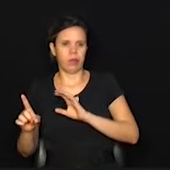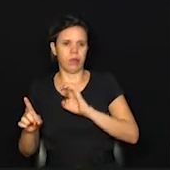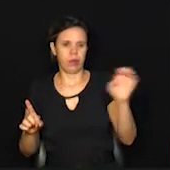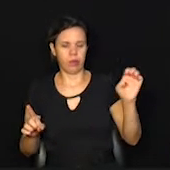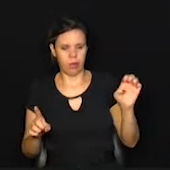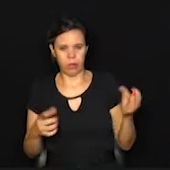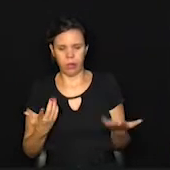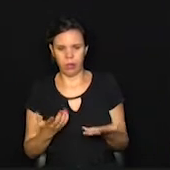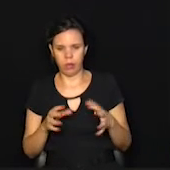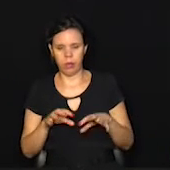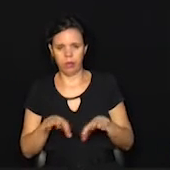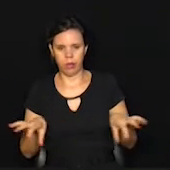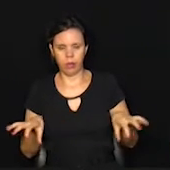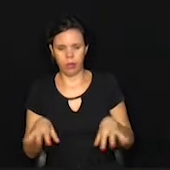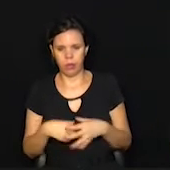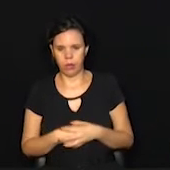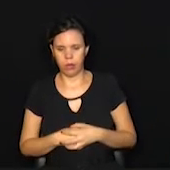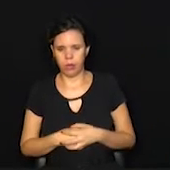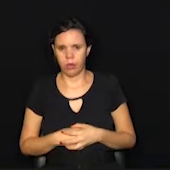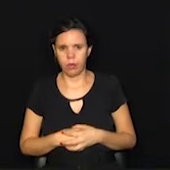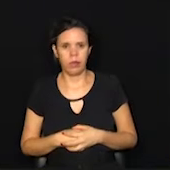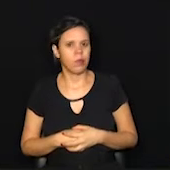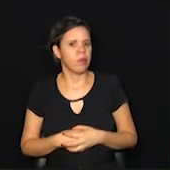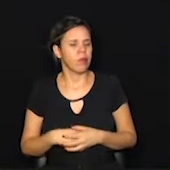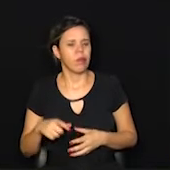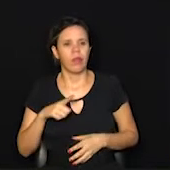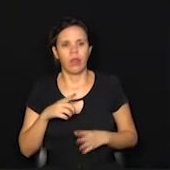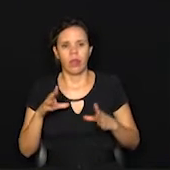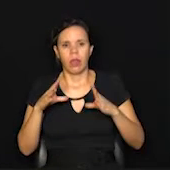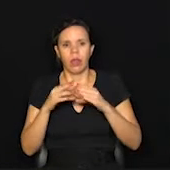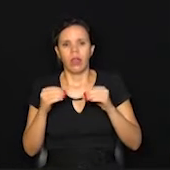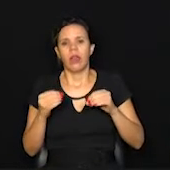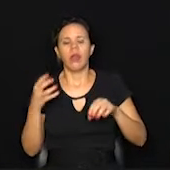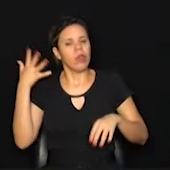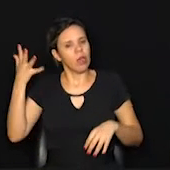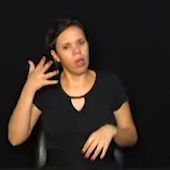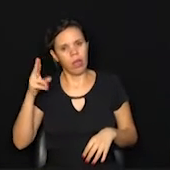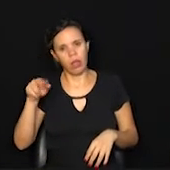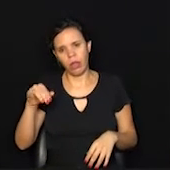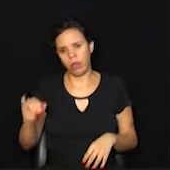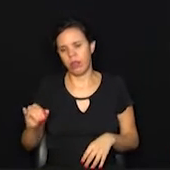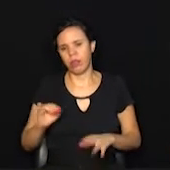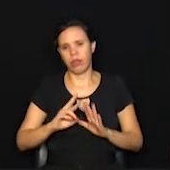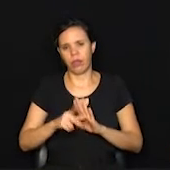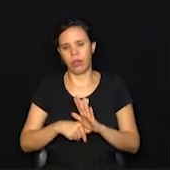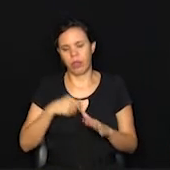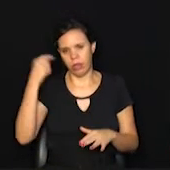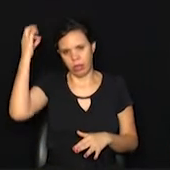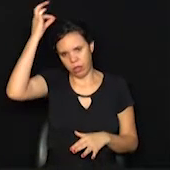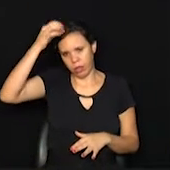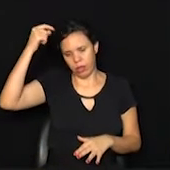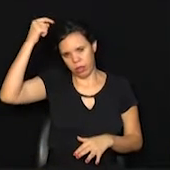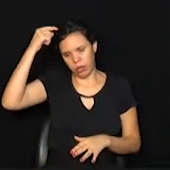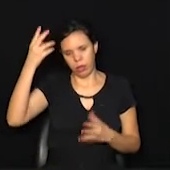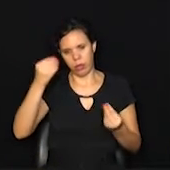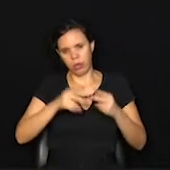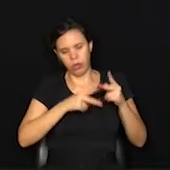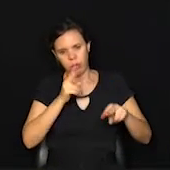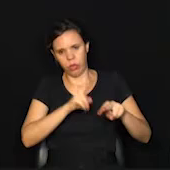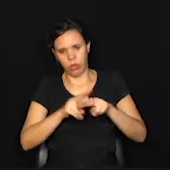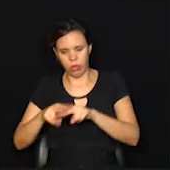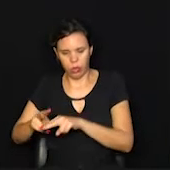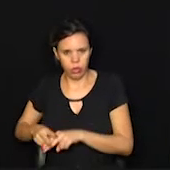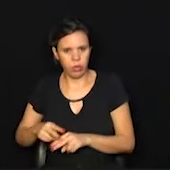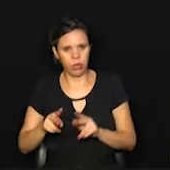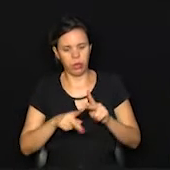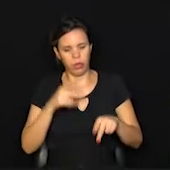enfim e vai subindo atenção tem um congresso da une na clandestinidade em Ibiúna vários presos é o Claudemir Palmeira